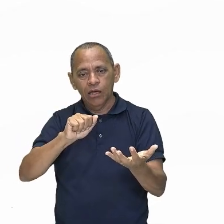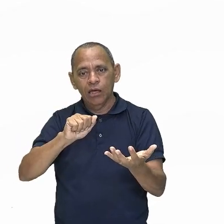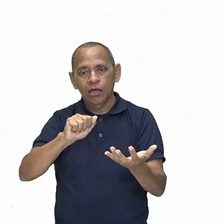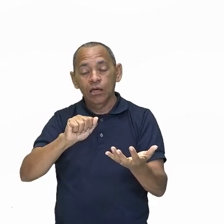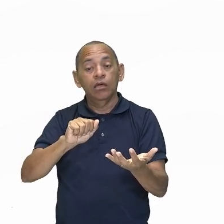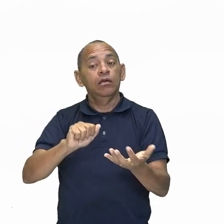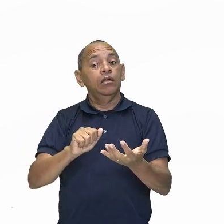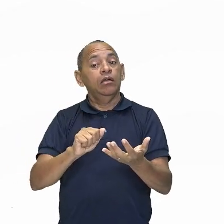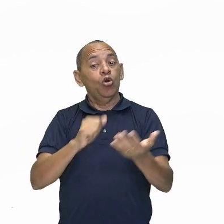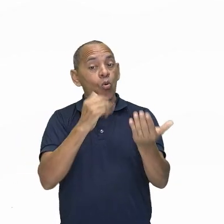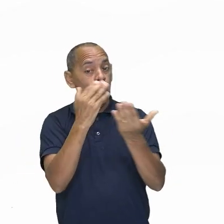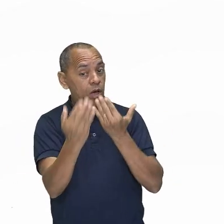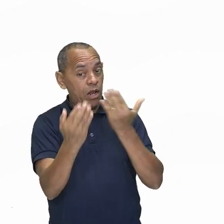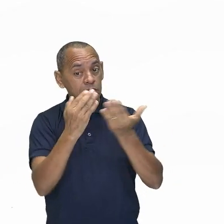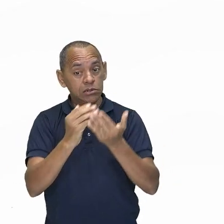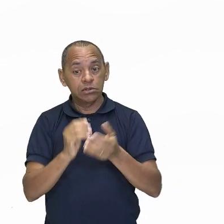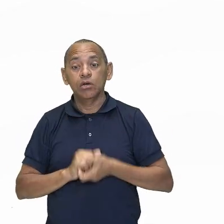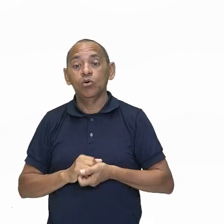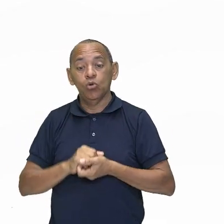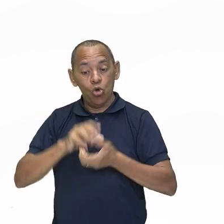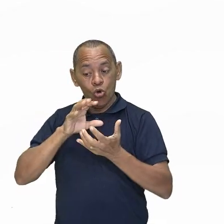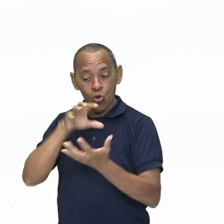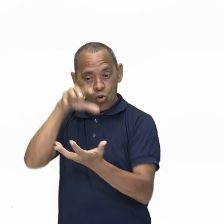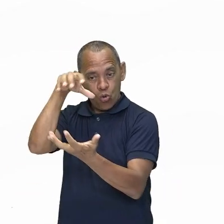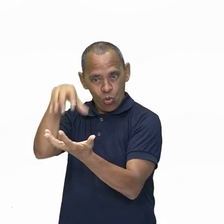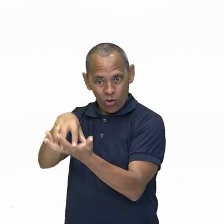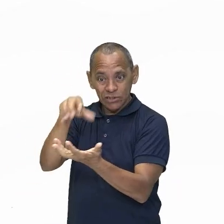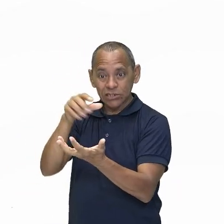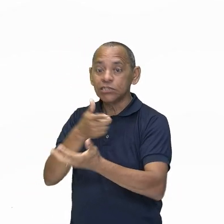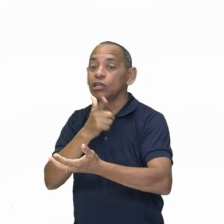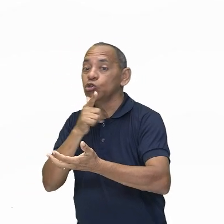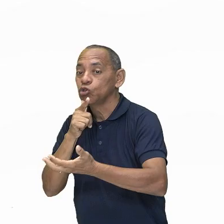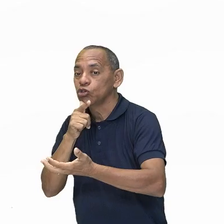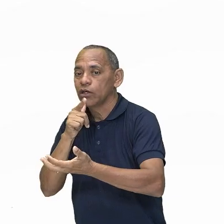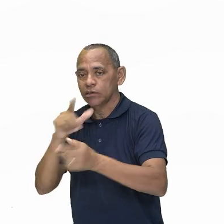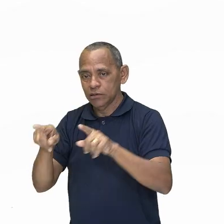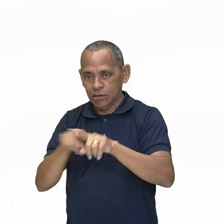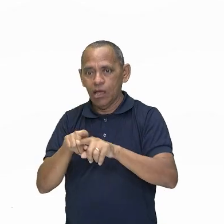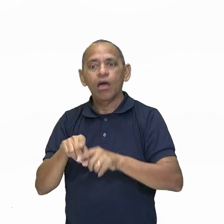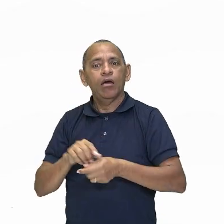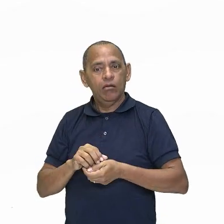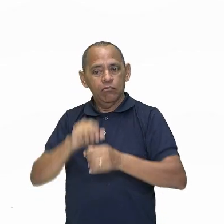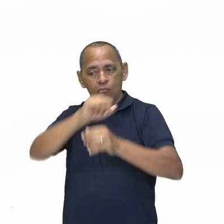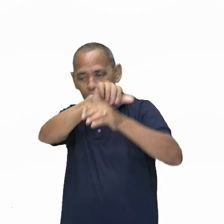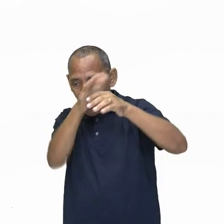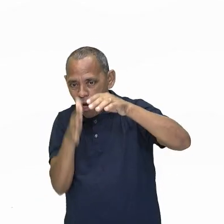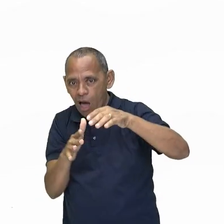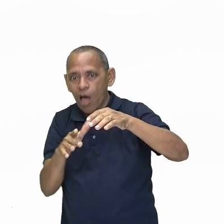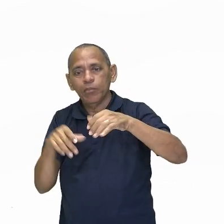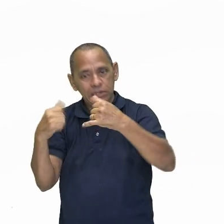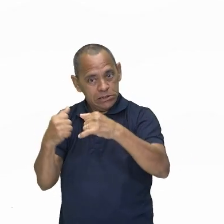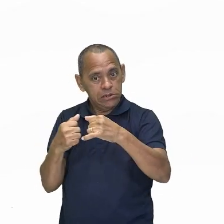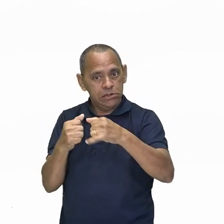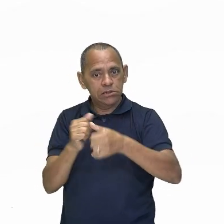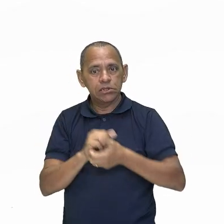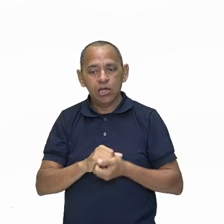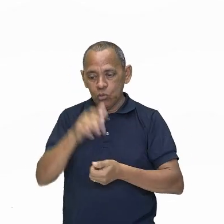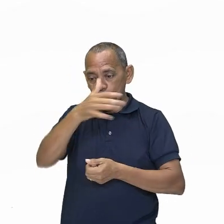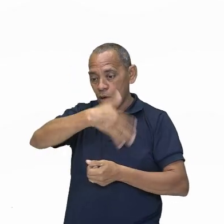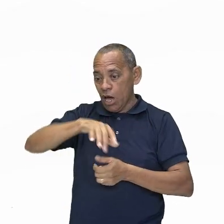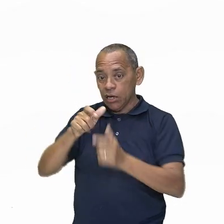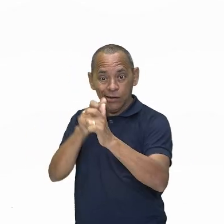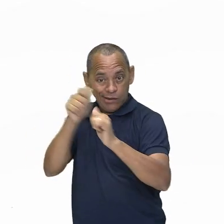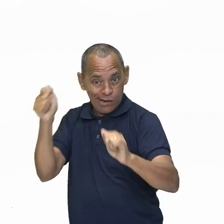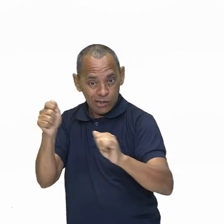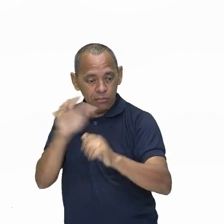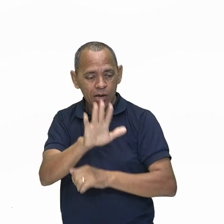por causa do lago da usina, né? Da usina elétrica, né? Mas na usina nuclear eu preciso de uma área pequena.